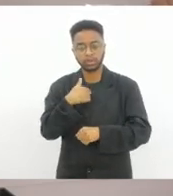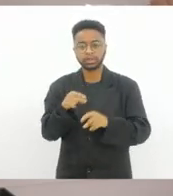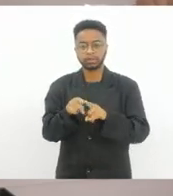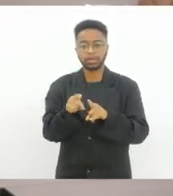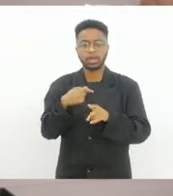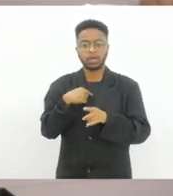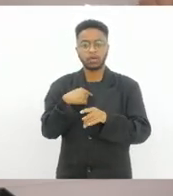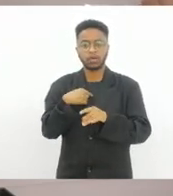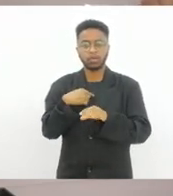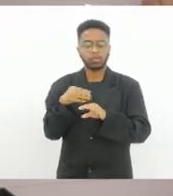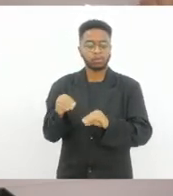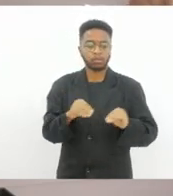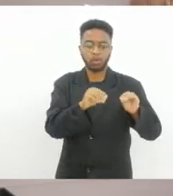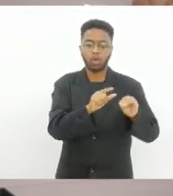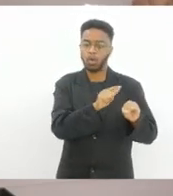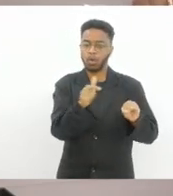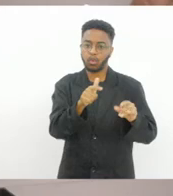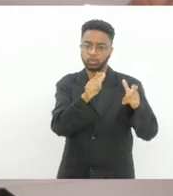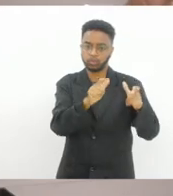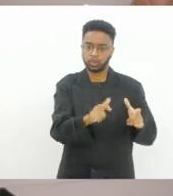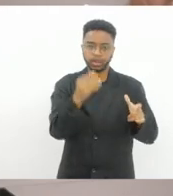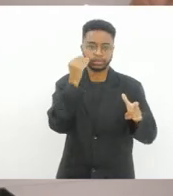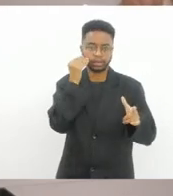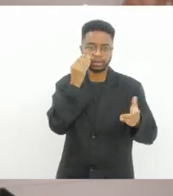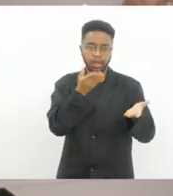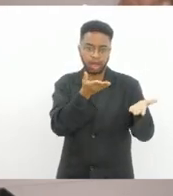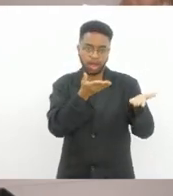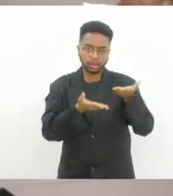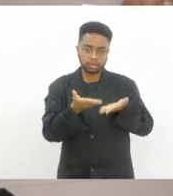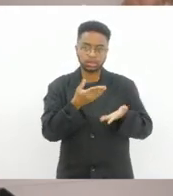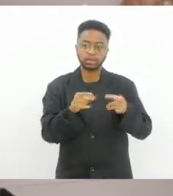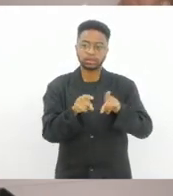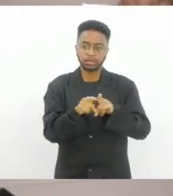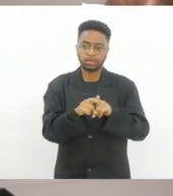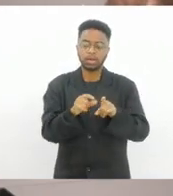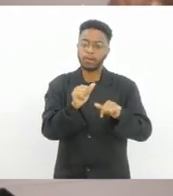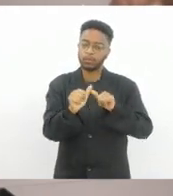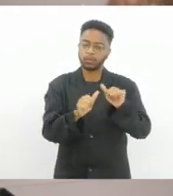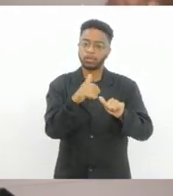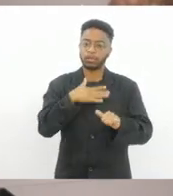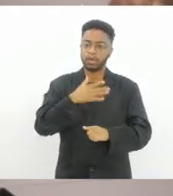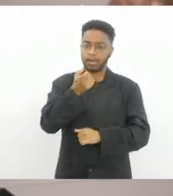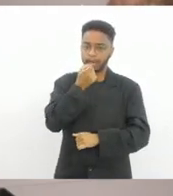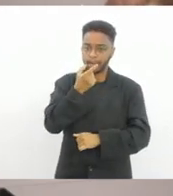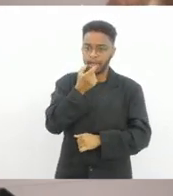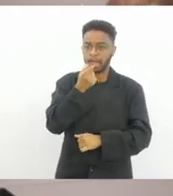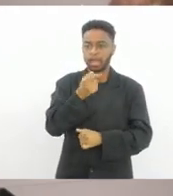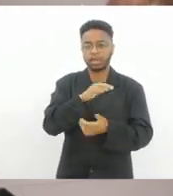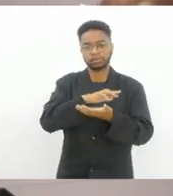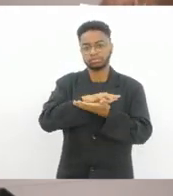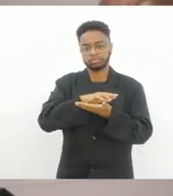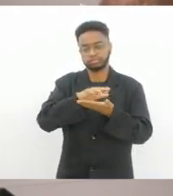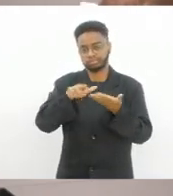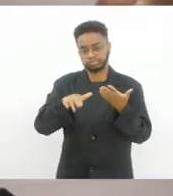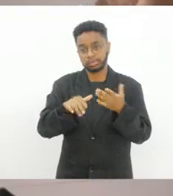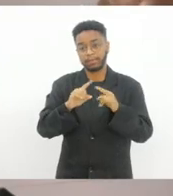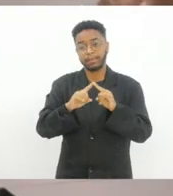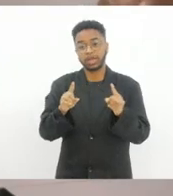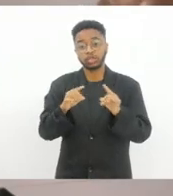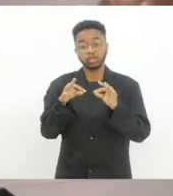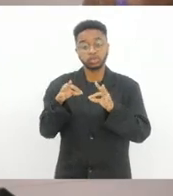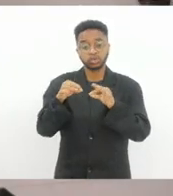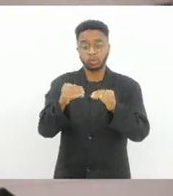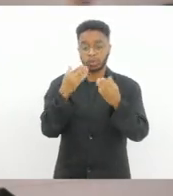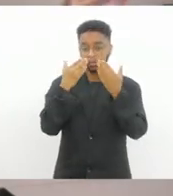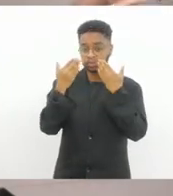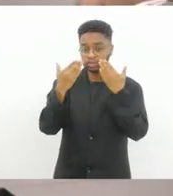outro equipamento para poder. O médico alterou minha medicação e tal. E aquilo, nem todos os psicólogos